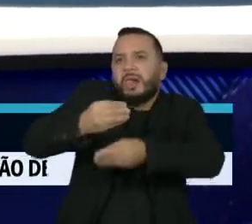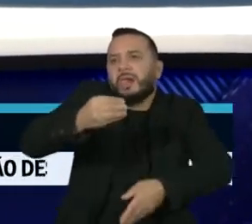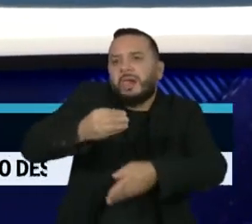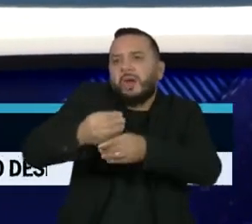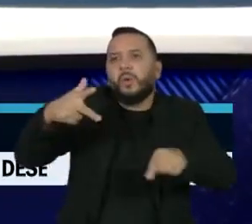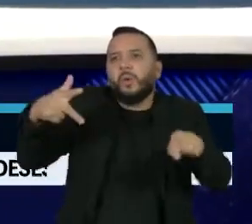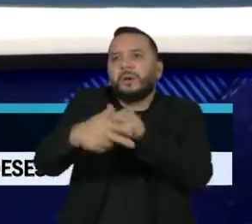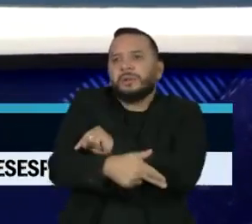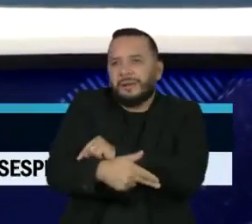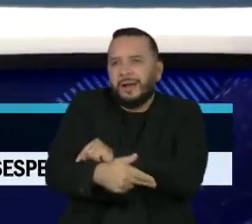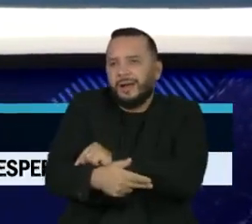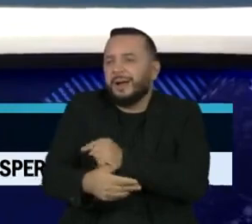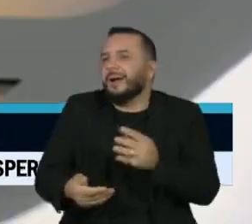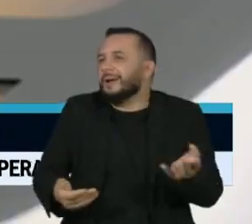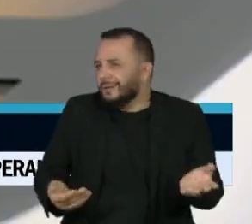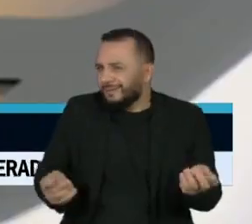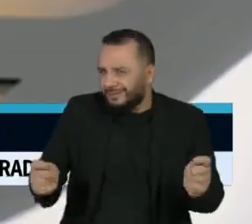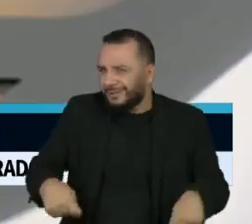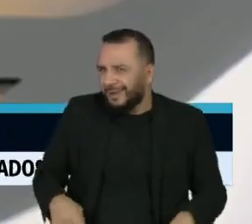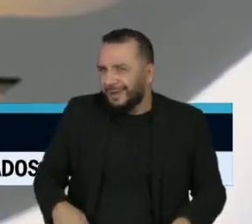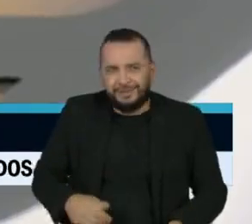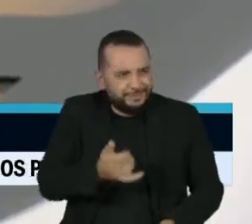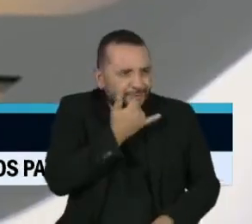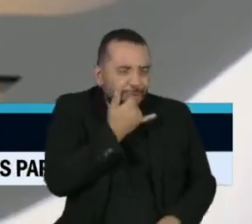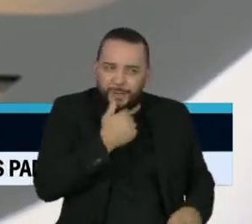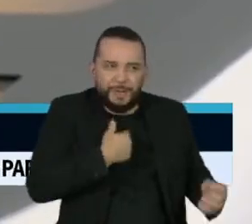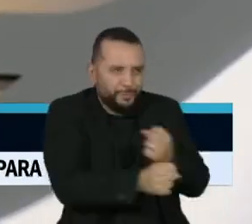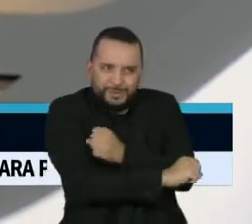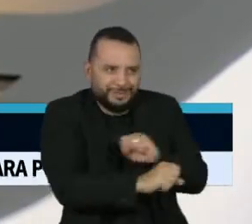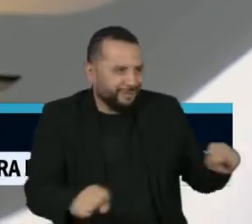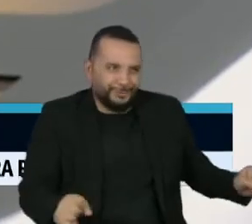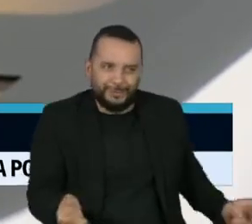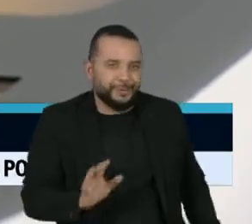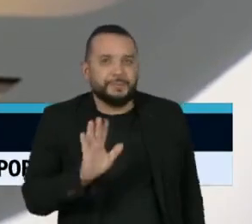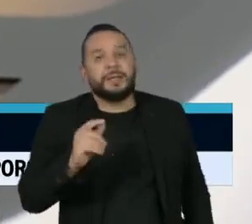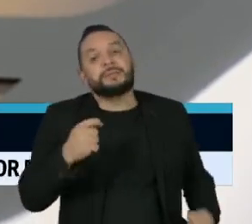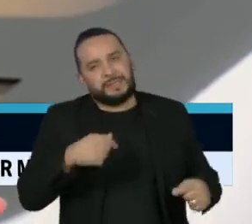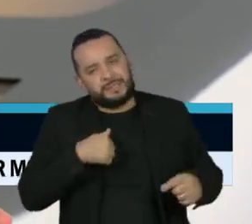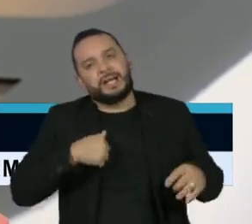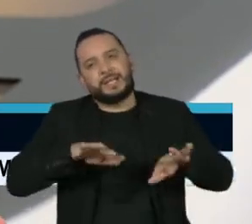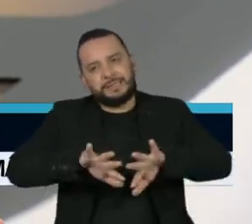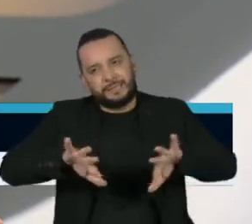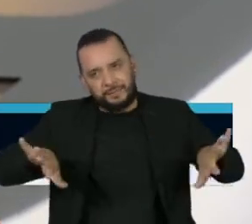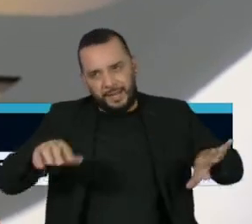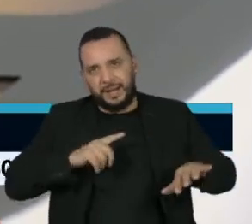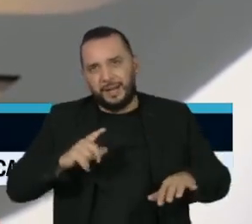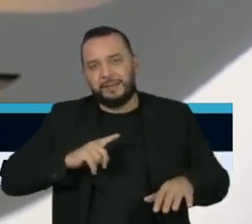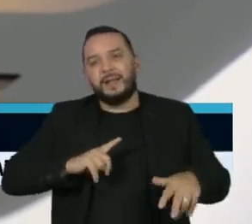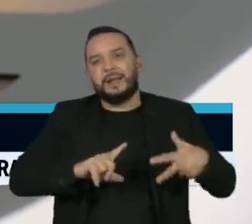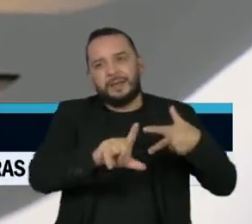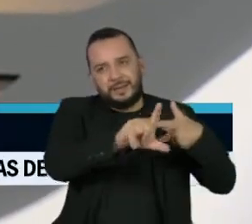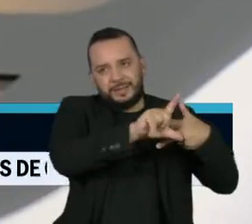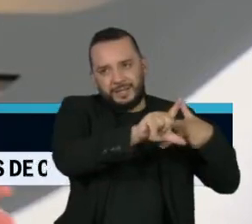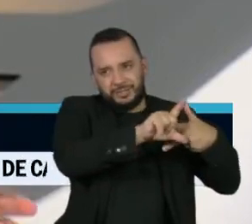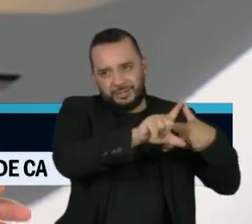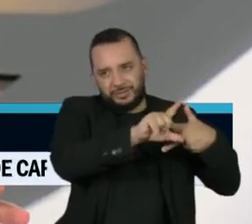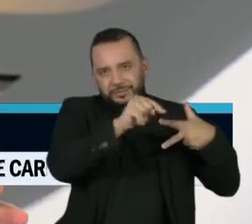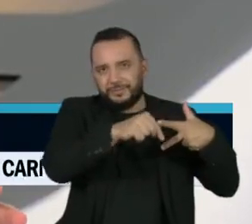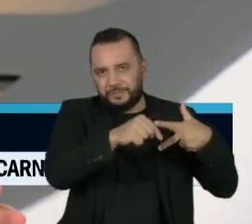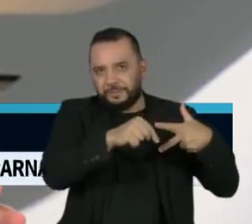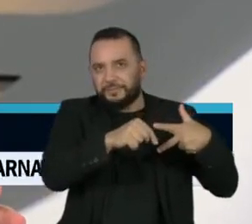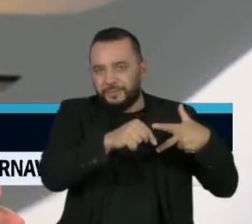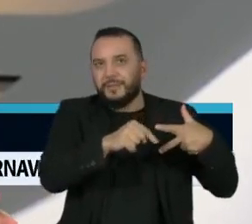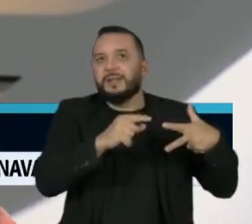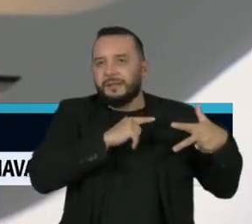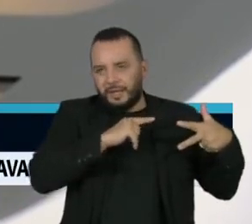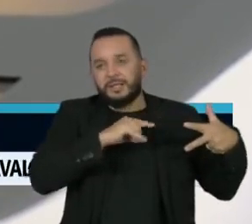aumento para o profissionalismo? Não, isso é quase que impossível, mas eu acho que tem de separar as coisas. Uma coisa é o legislativo, outra coisa, que tem uma